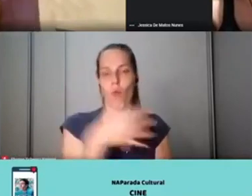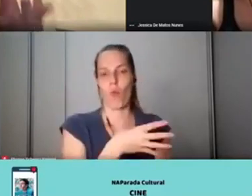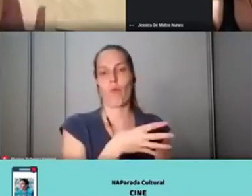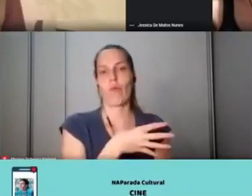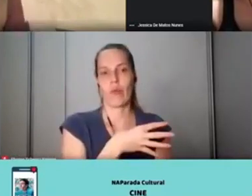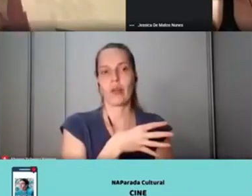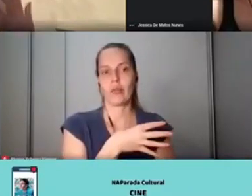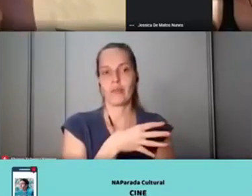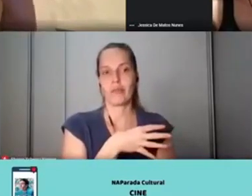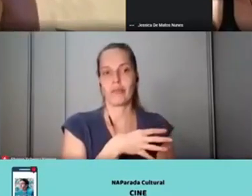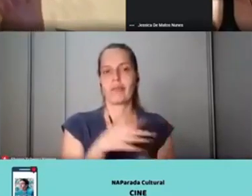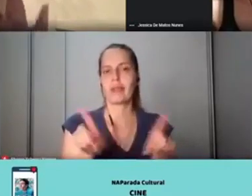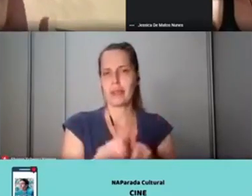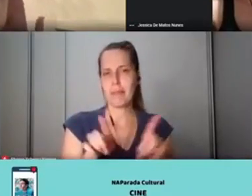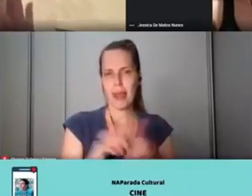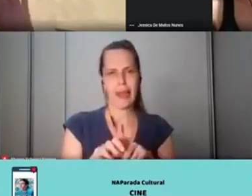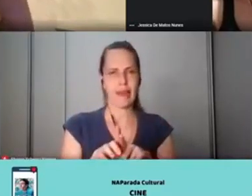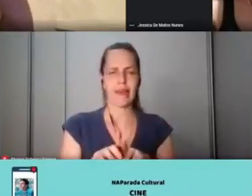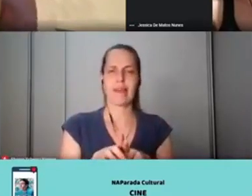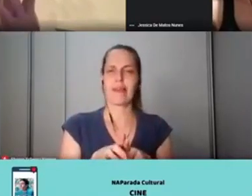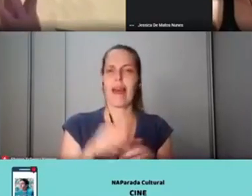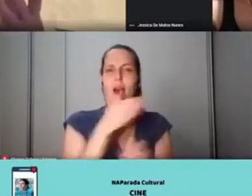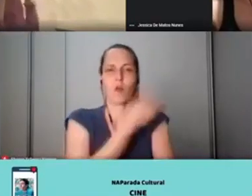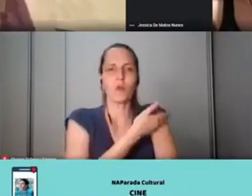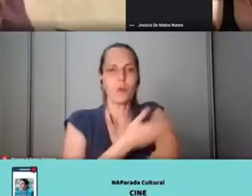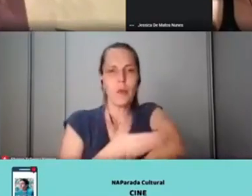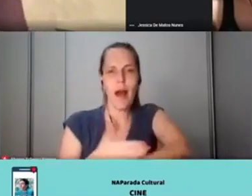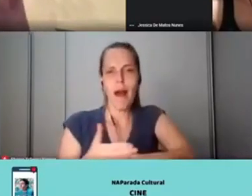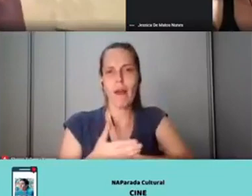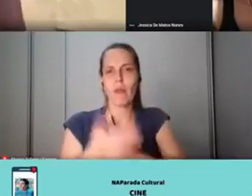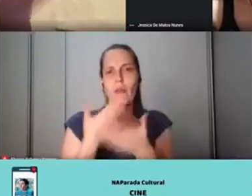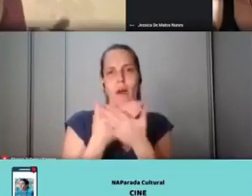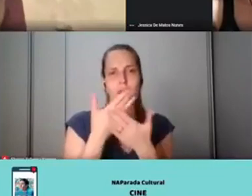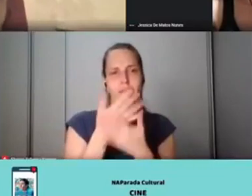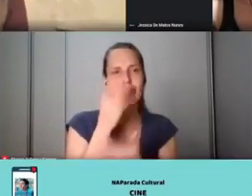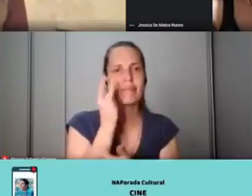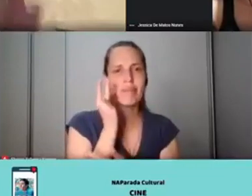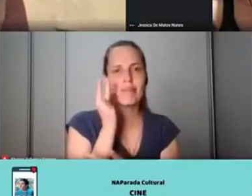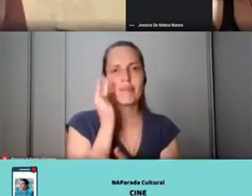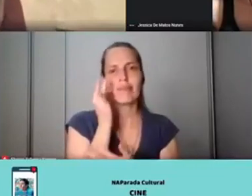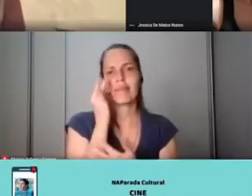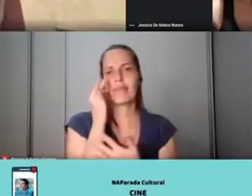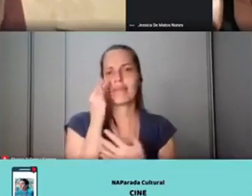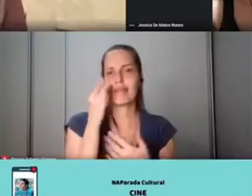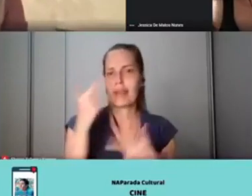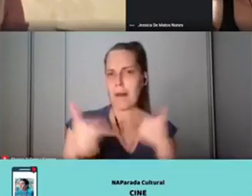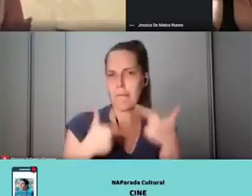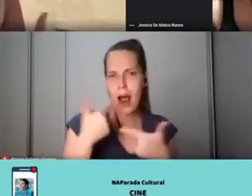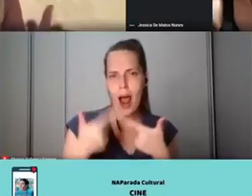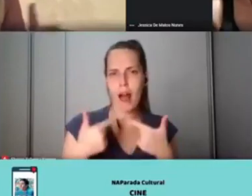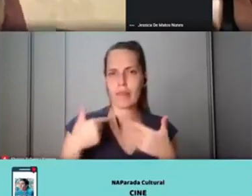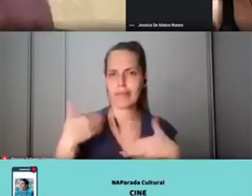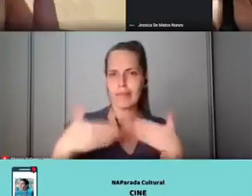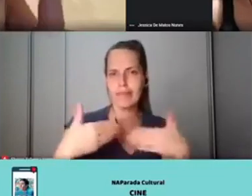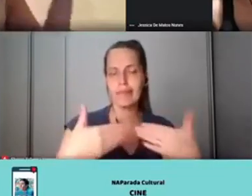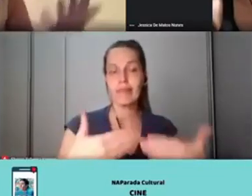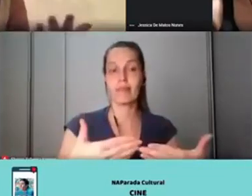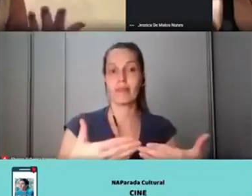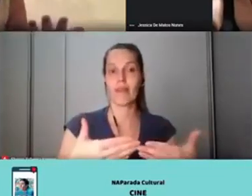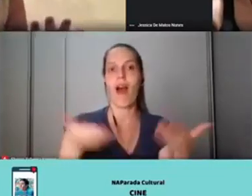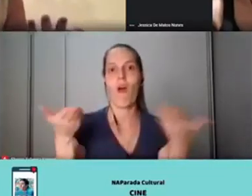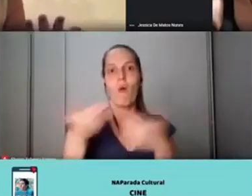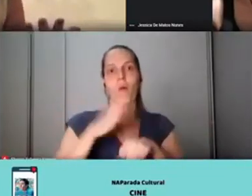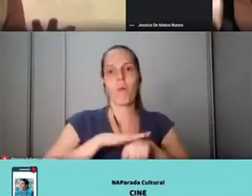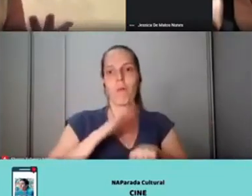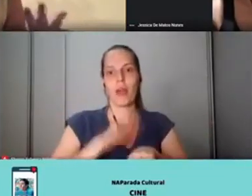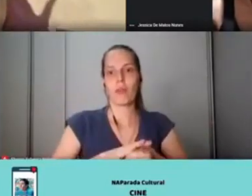estava acostumado com presencial, com o nosso ritmo. E isso, nesse momento, não está sendo possível. Então, quando a gente